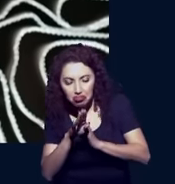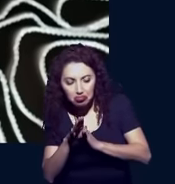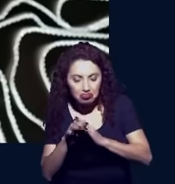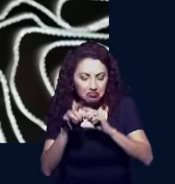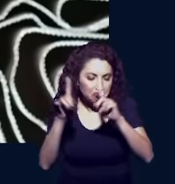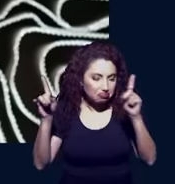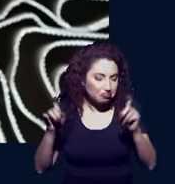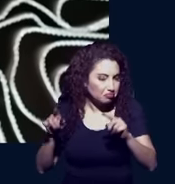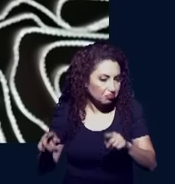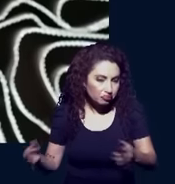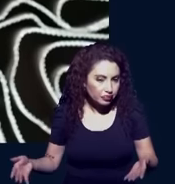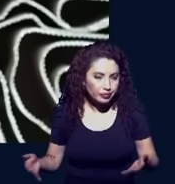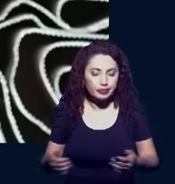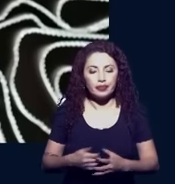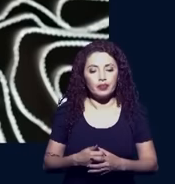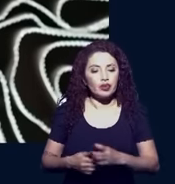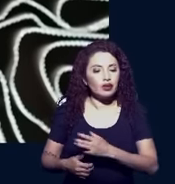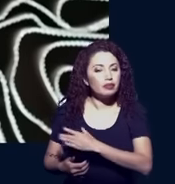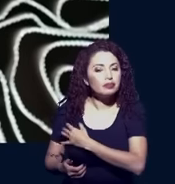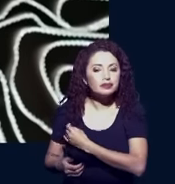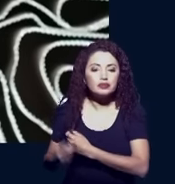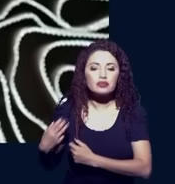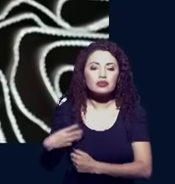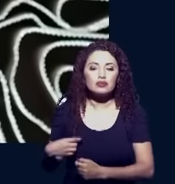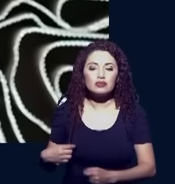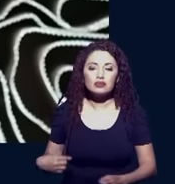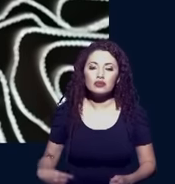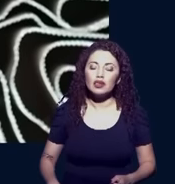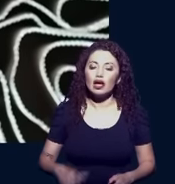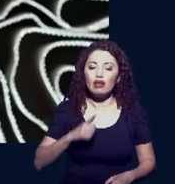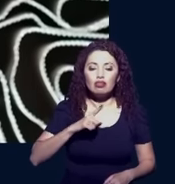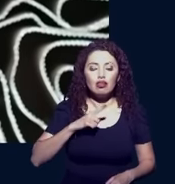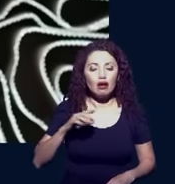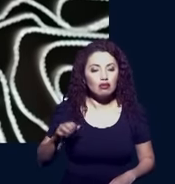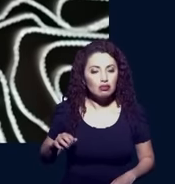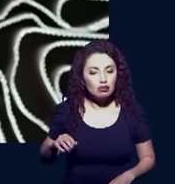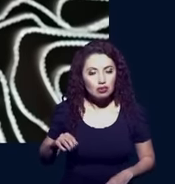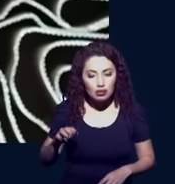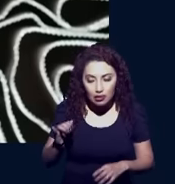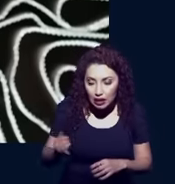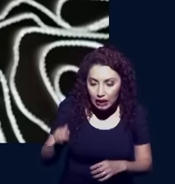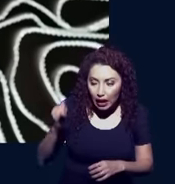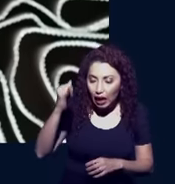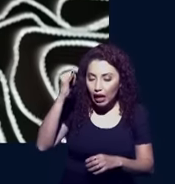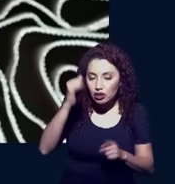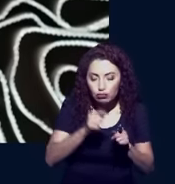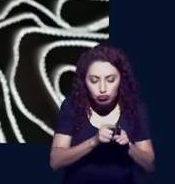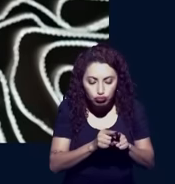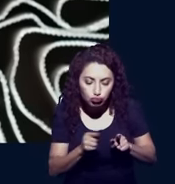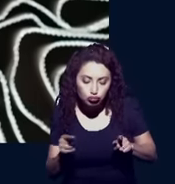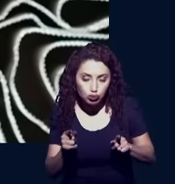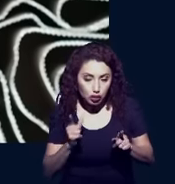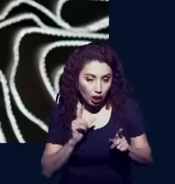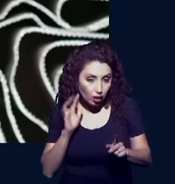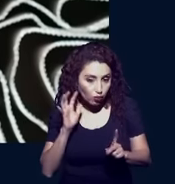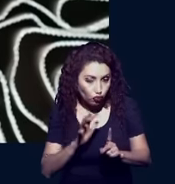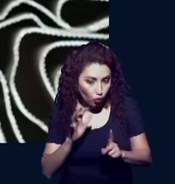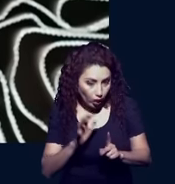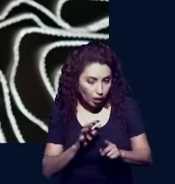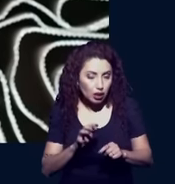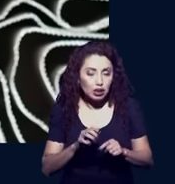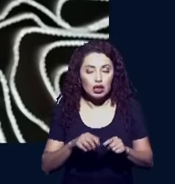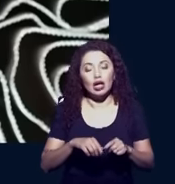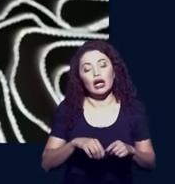eh tem os o a as taxas de de curto prazo sofrem certas influências e as taxas de longo